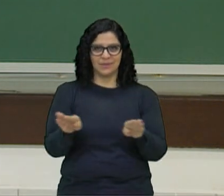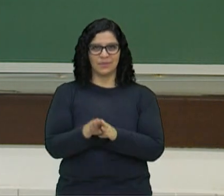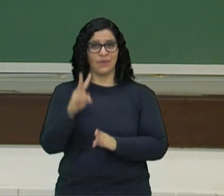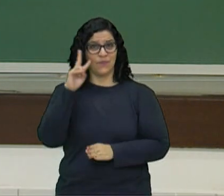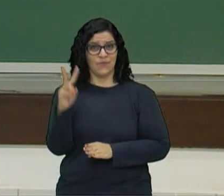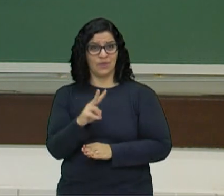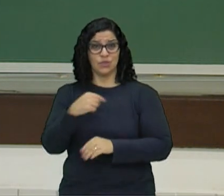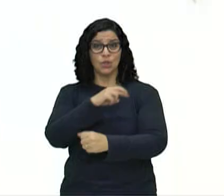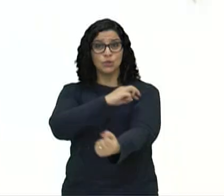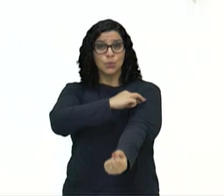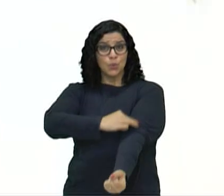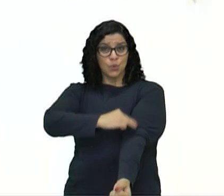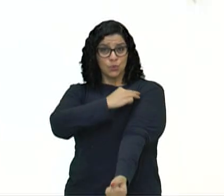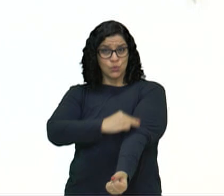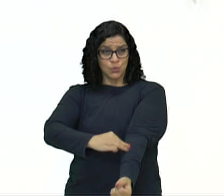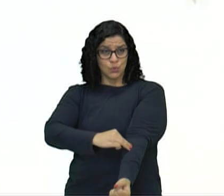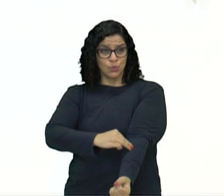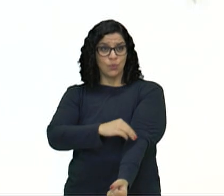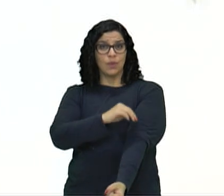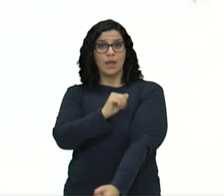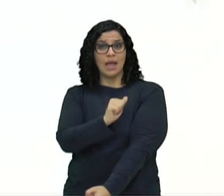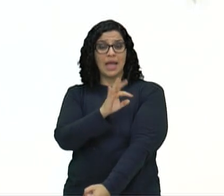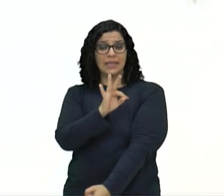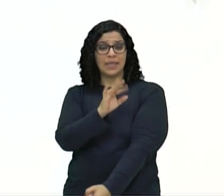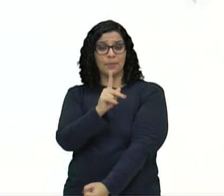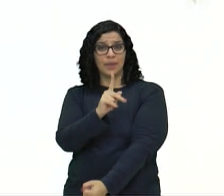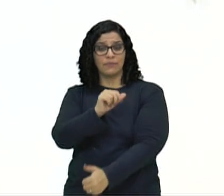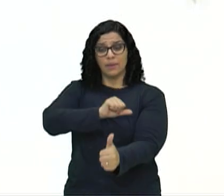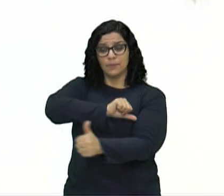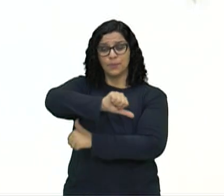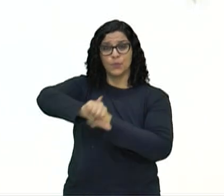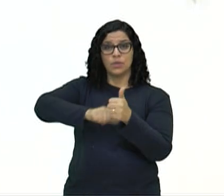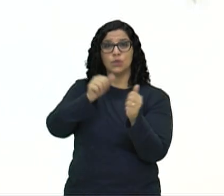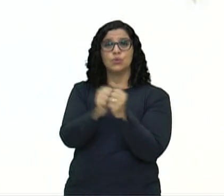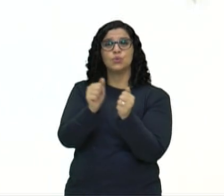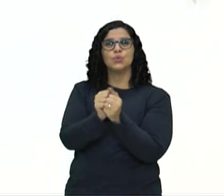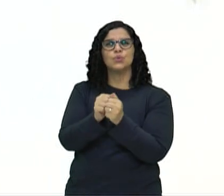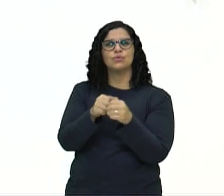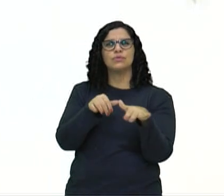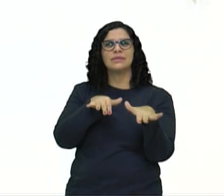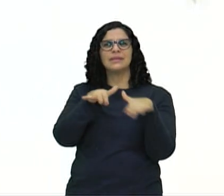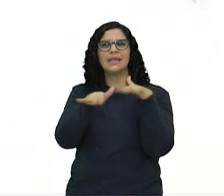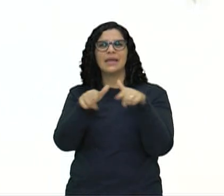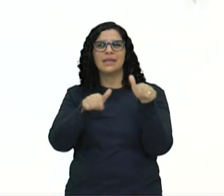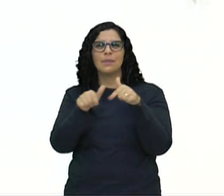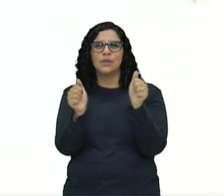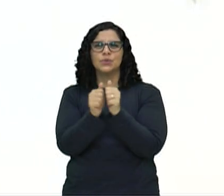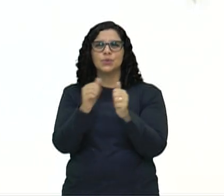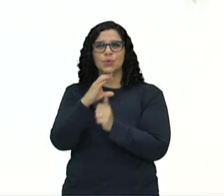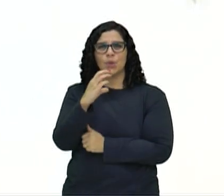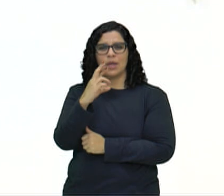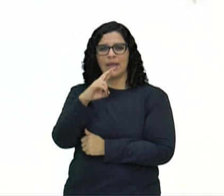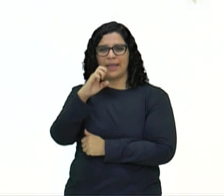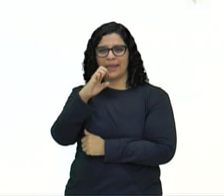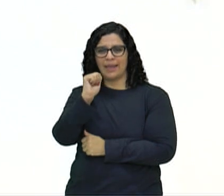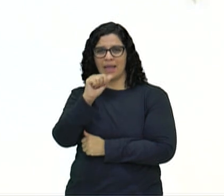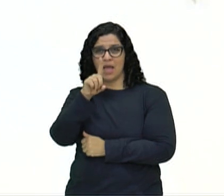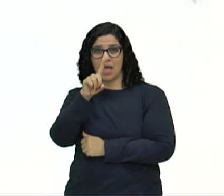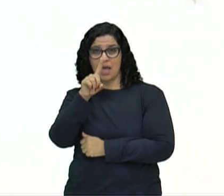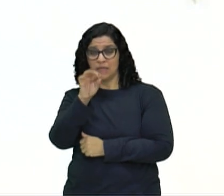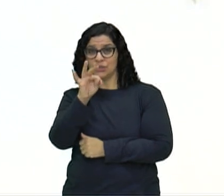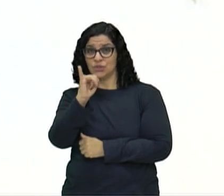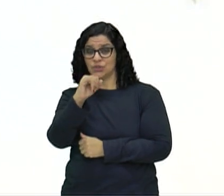acontece no nosso músculo? O ATP fica trocando fosfato com uma tal de creatinina. E essa creatinina recebe o